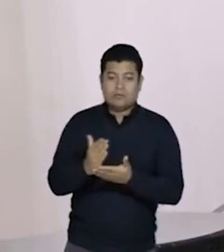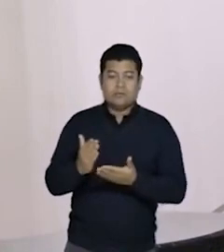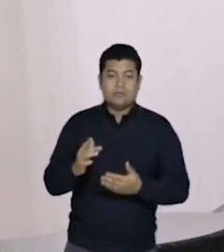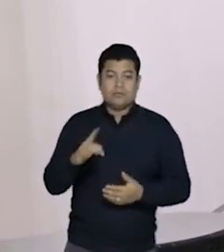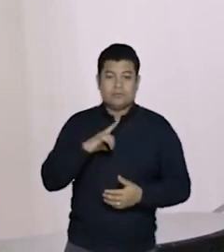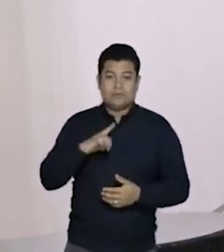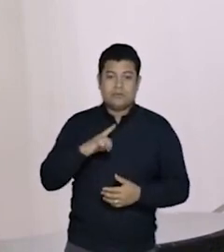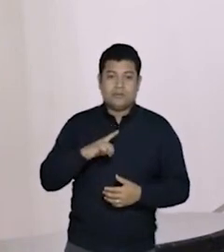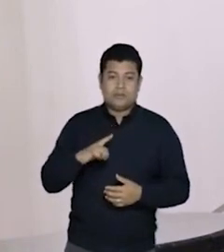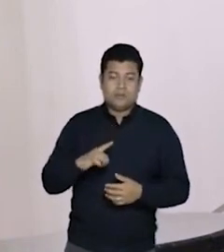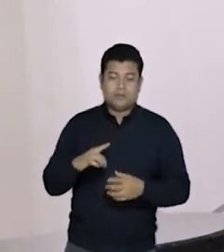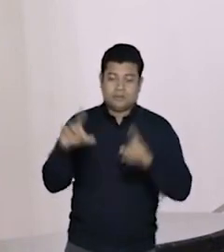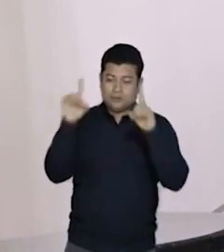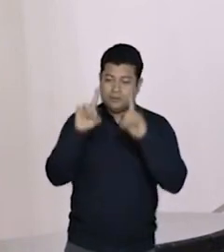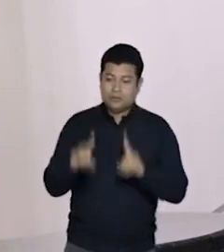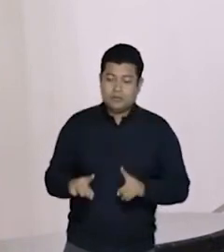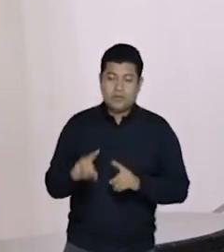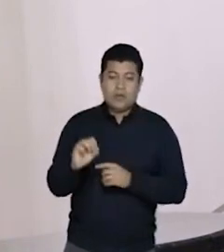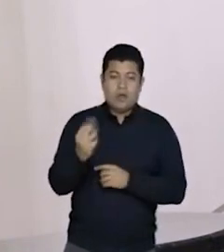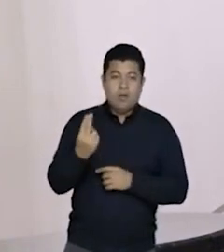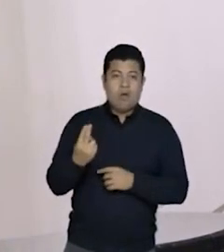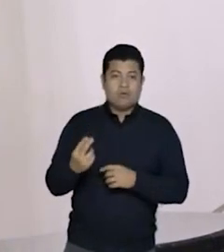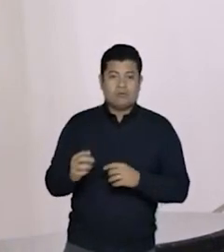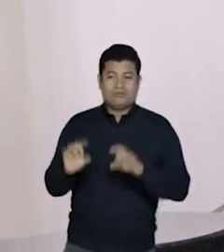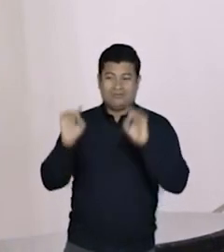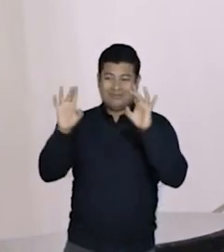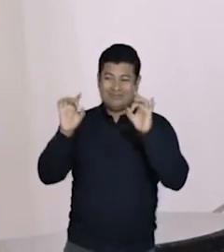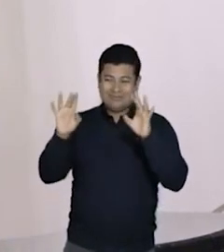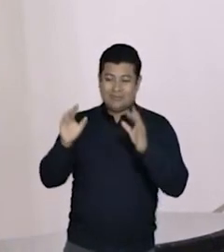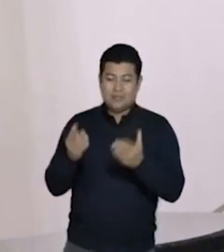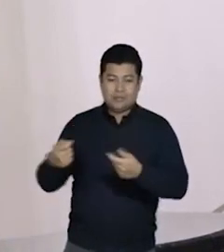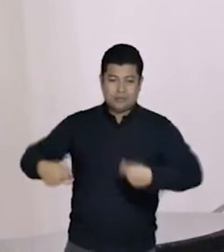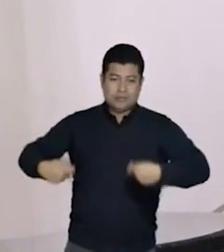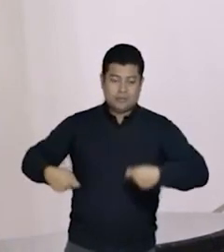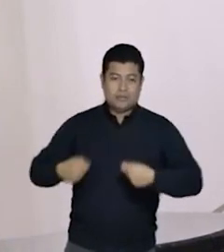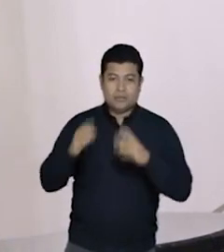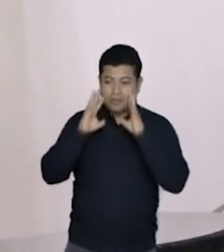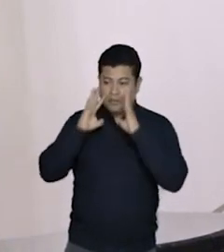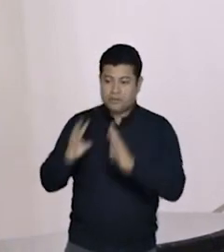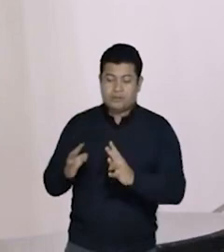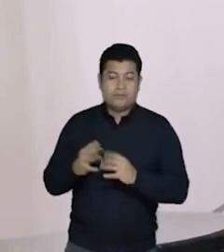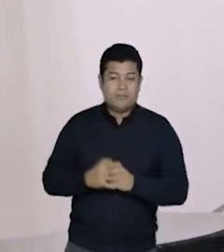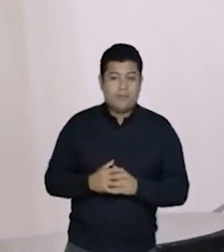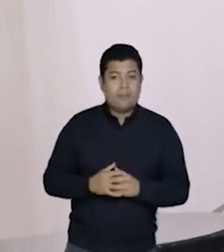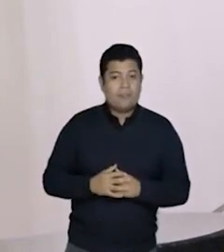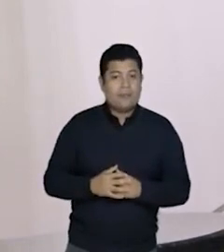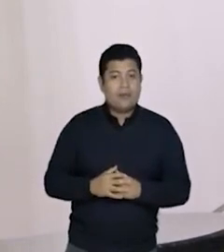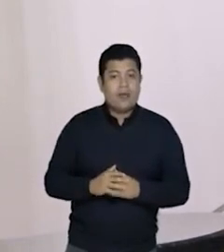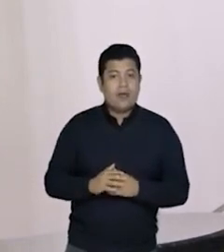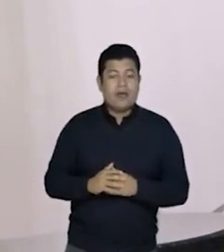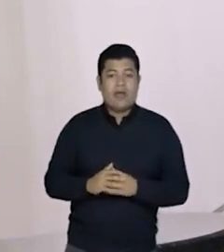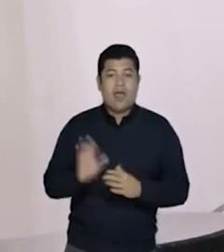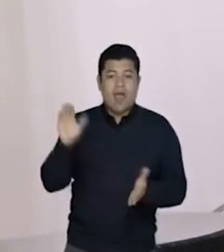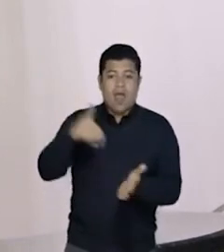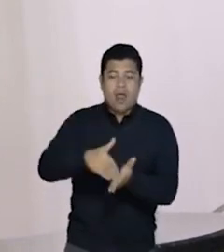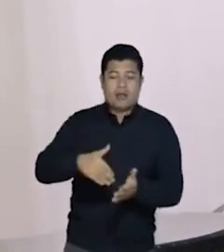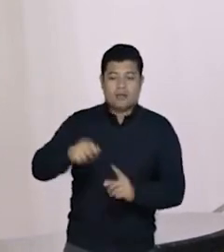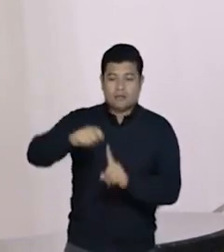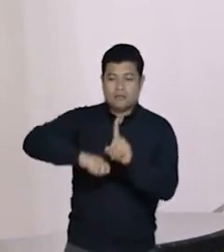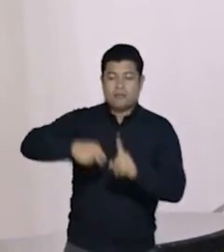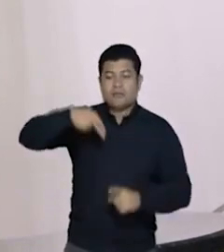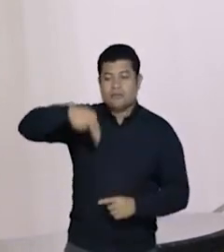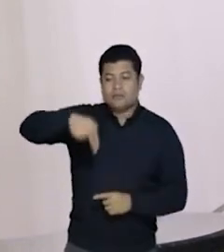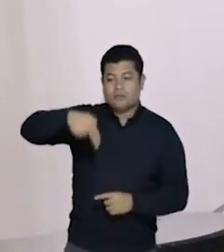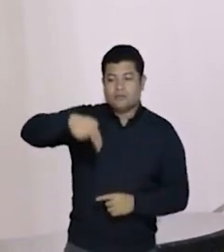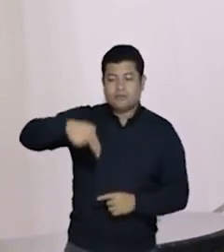dia 21 de agosto, as entidades do setor de educação e demais órgãos normativos poderão responder